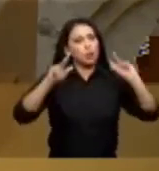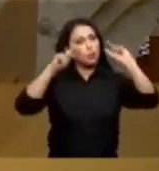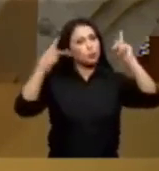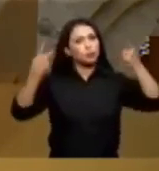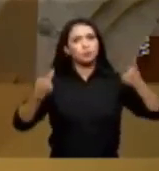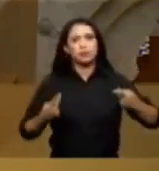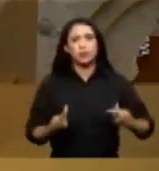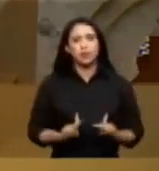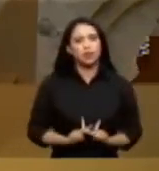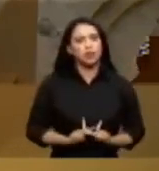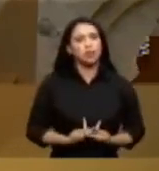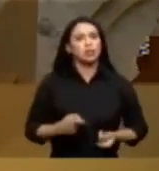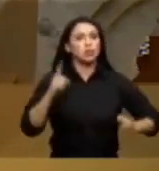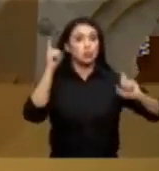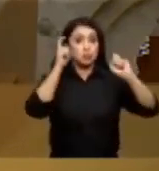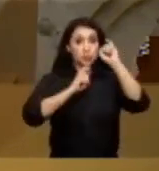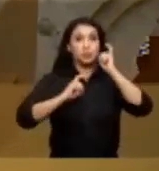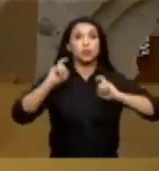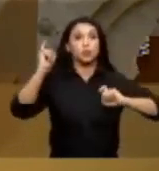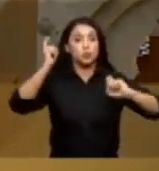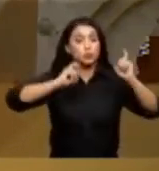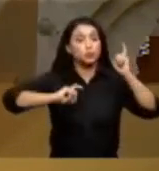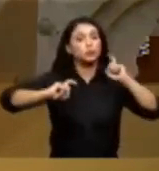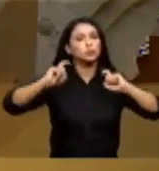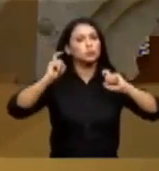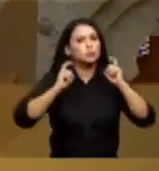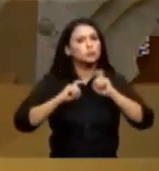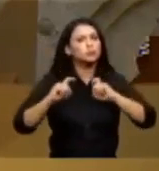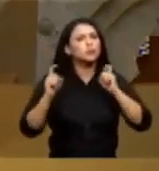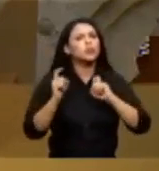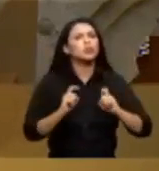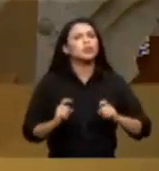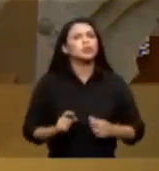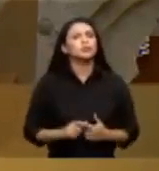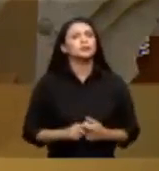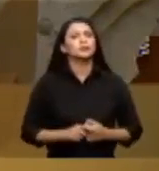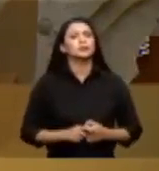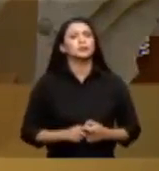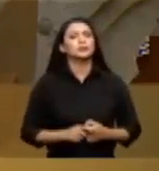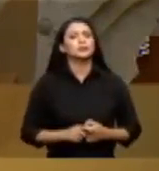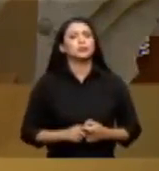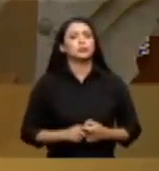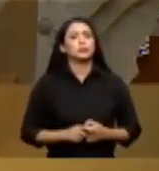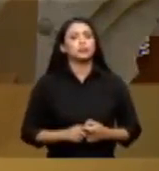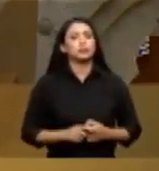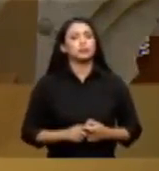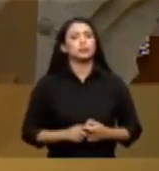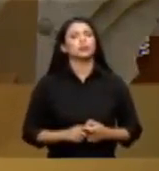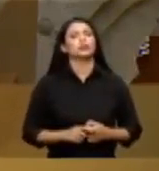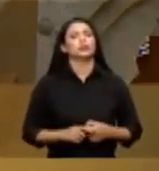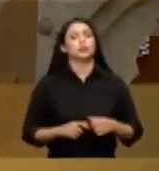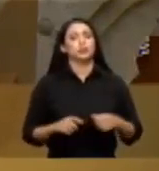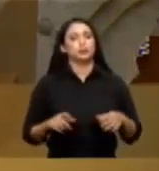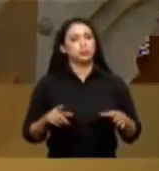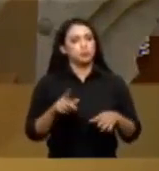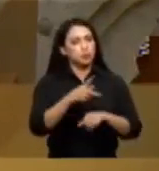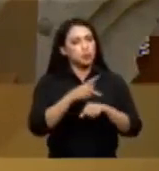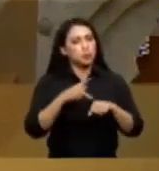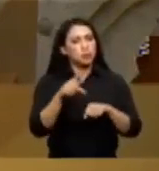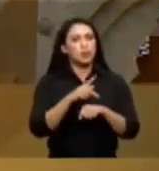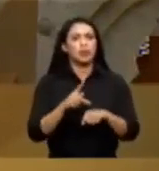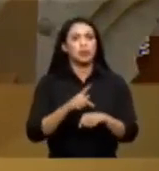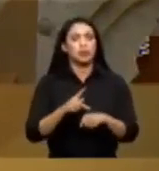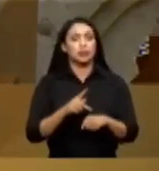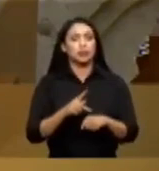humanista, preocupado com as coisas da nossa nação. Desde os